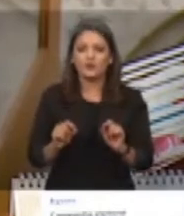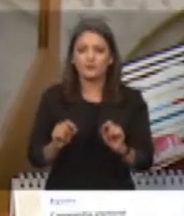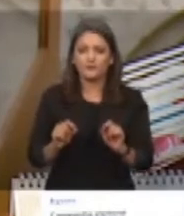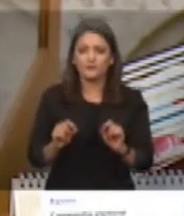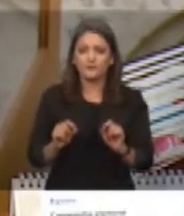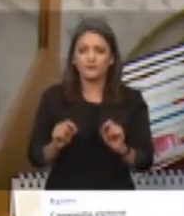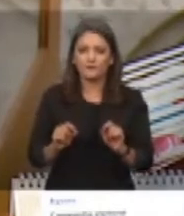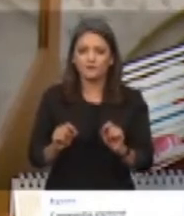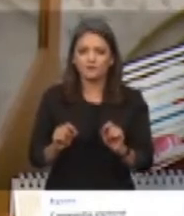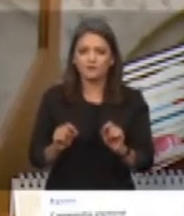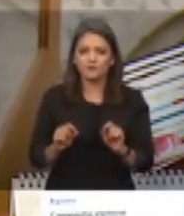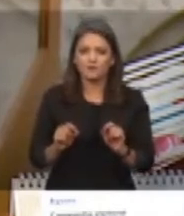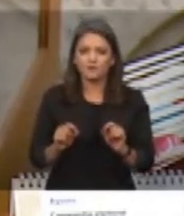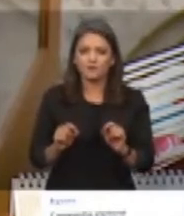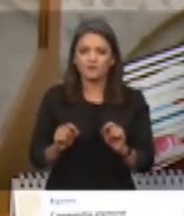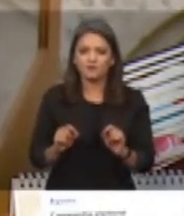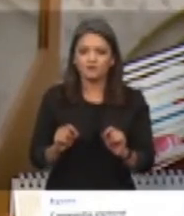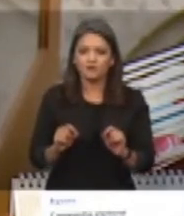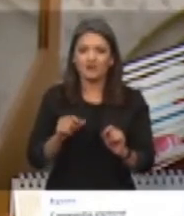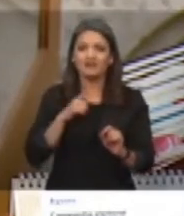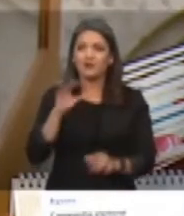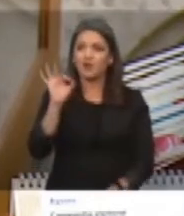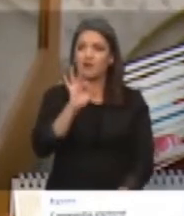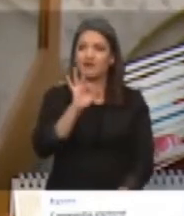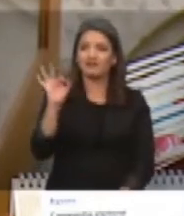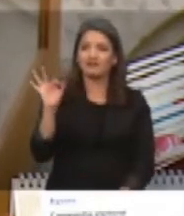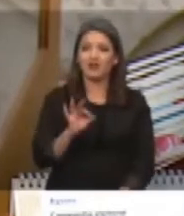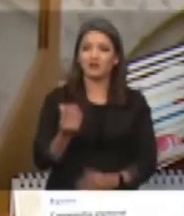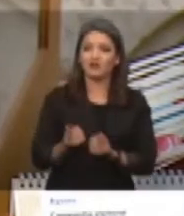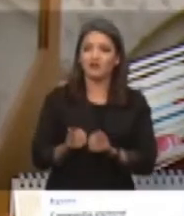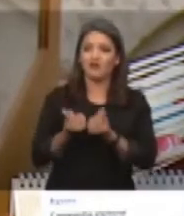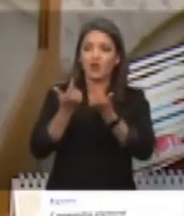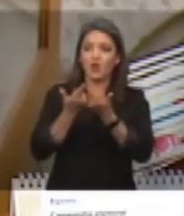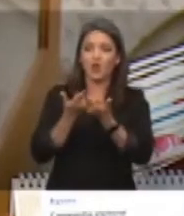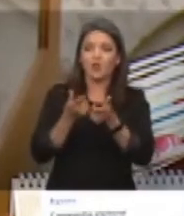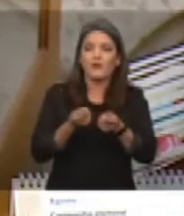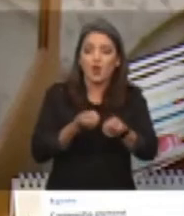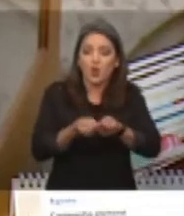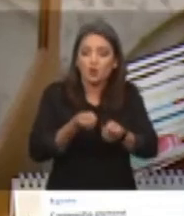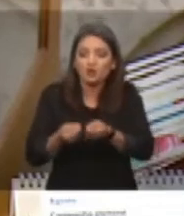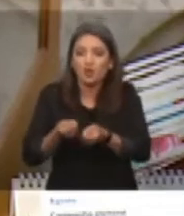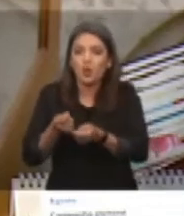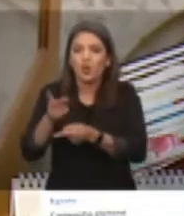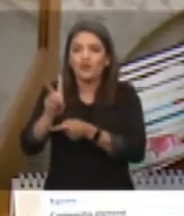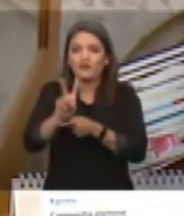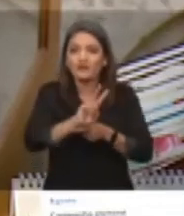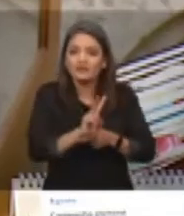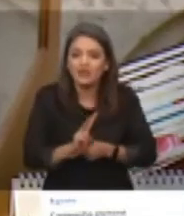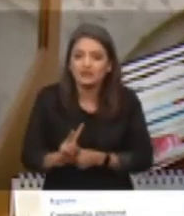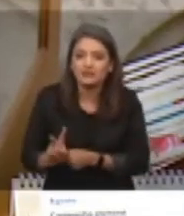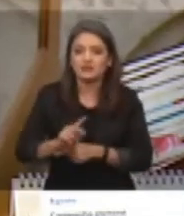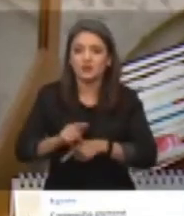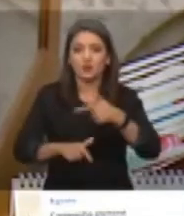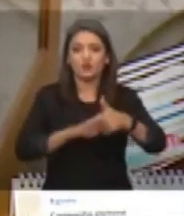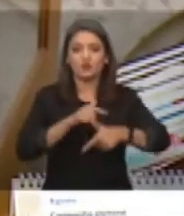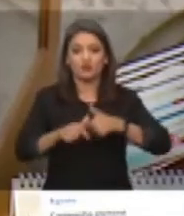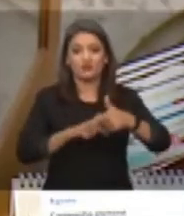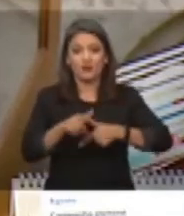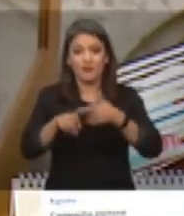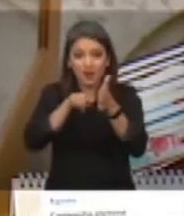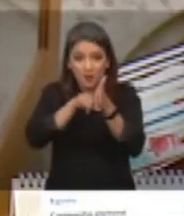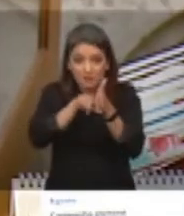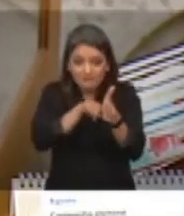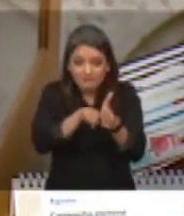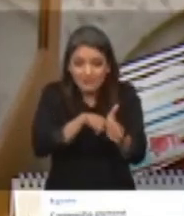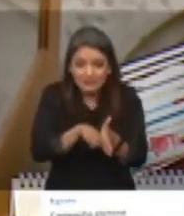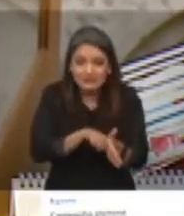nas respectivas unidades, uma taxa de controle, monitoramento e fiscalização das atividades de pesquisa,